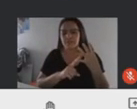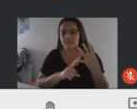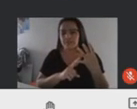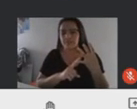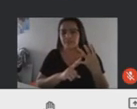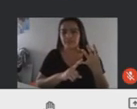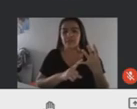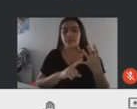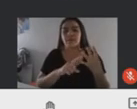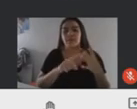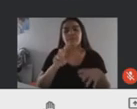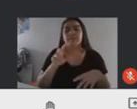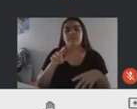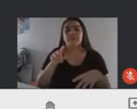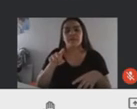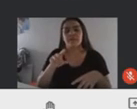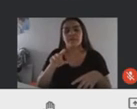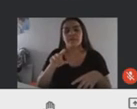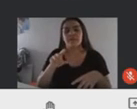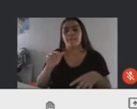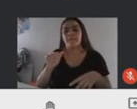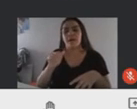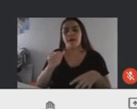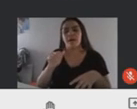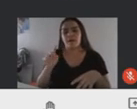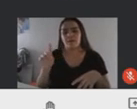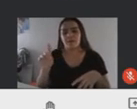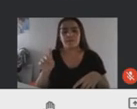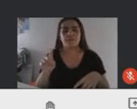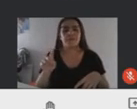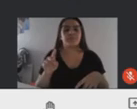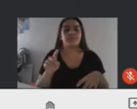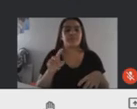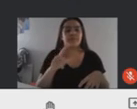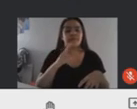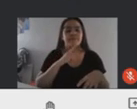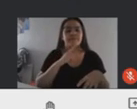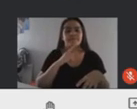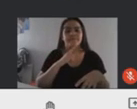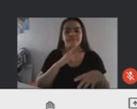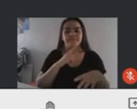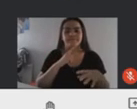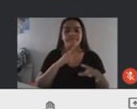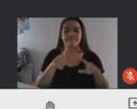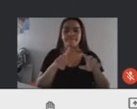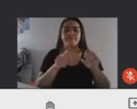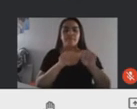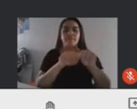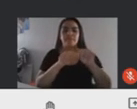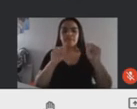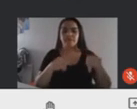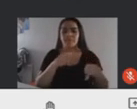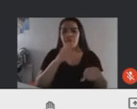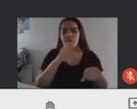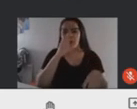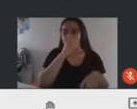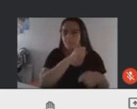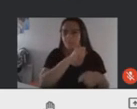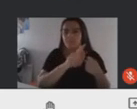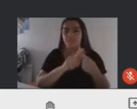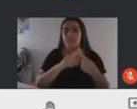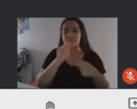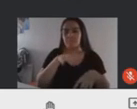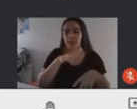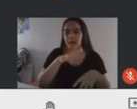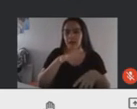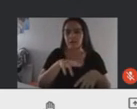camarão e outras amostras. Então, é um sistema rápido, de baixo custo e fácil manuseio. Aqui alguns artigos